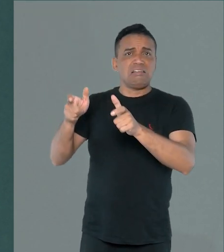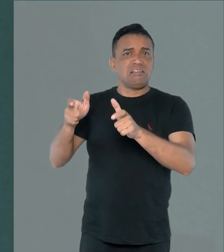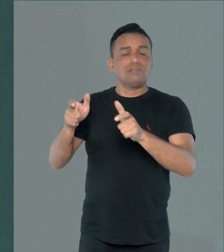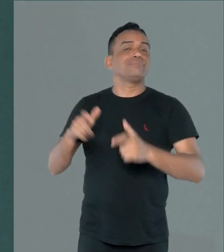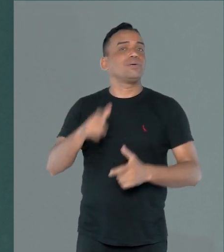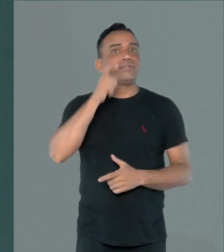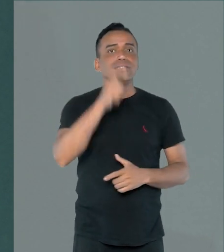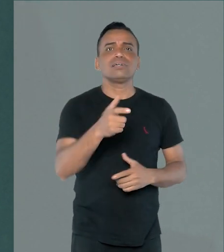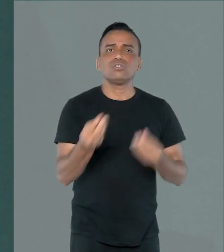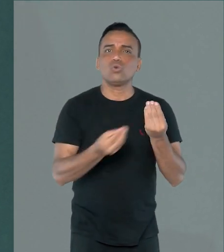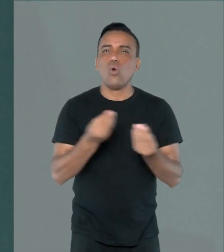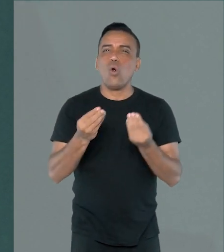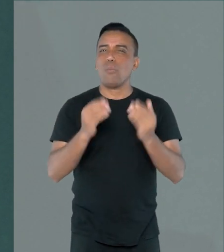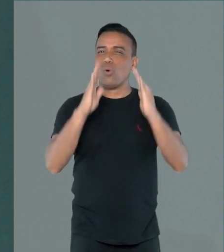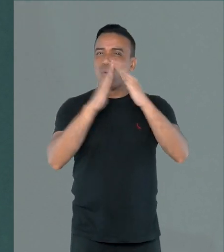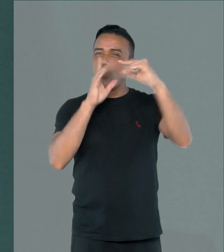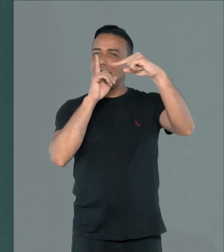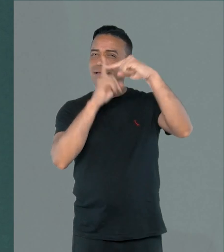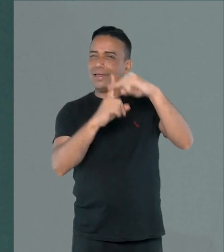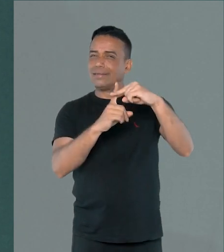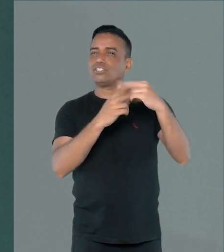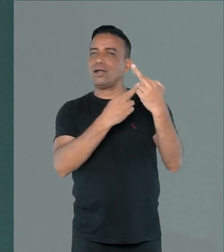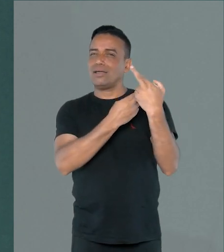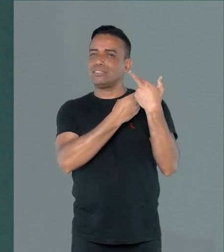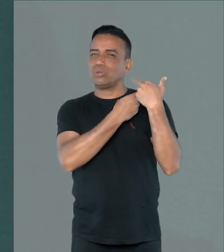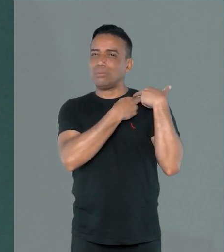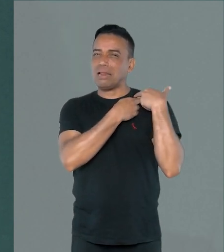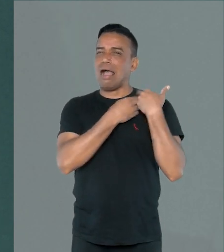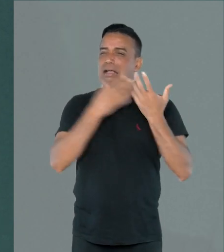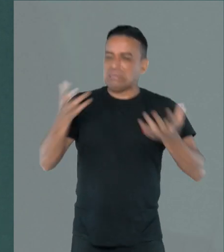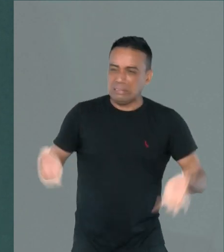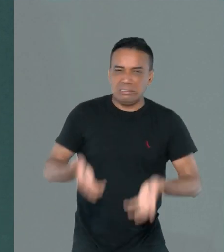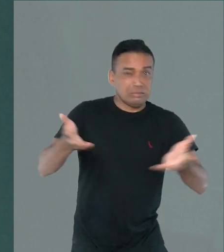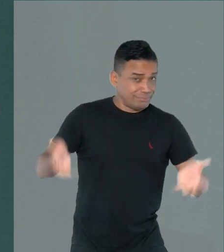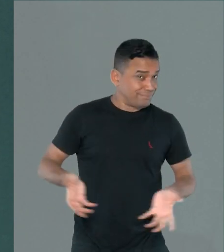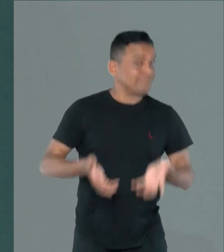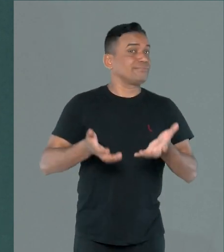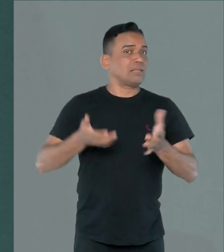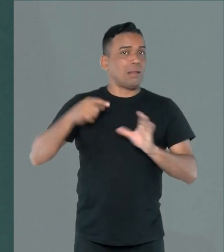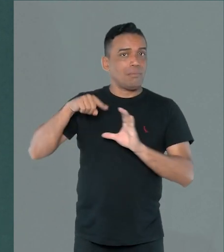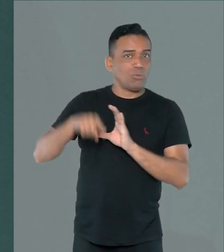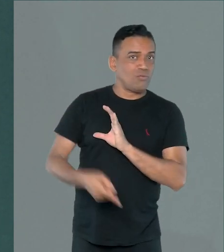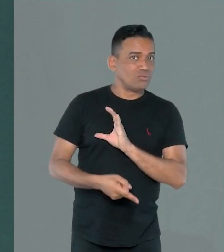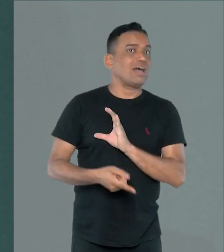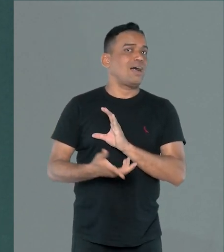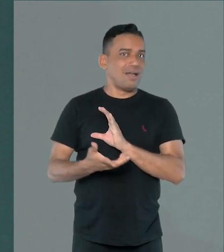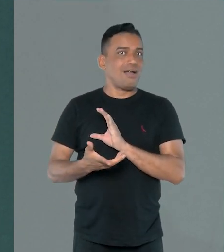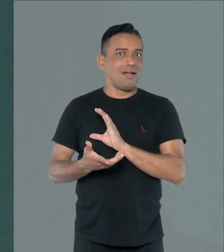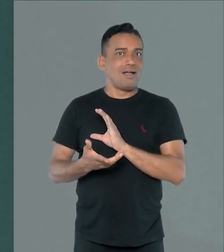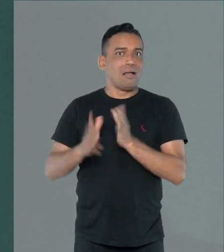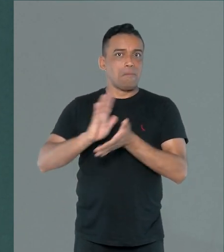um papel mobilizador no sentido de aprofundar o conservadorismo, né? E o operário, que